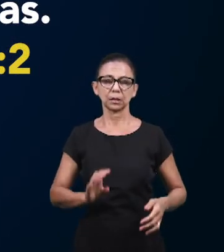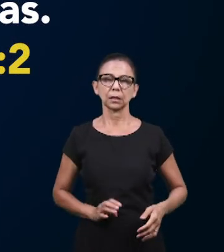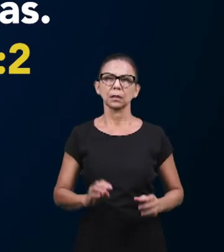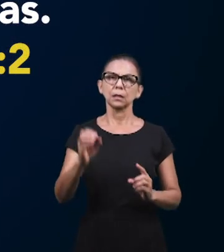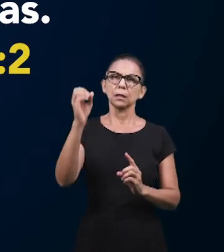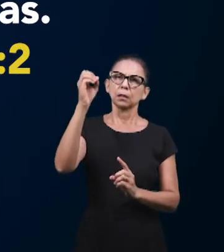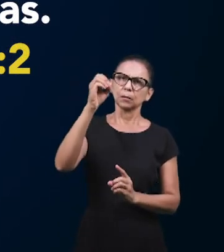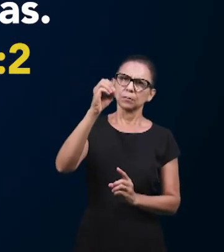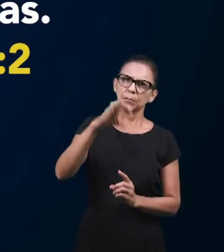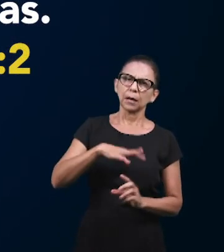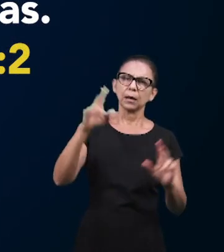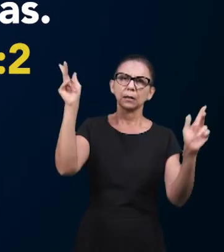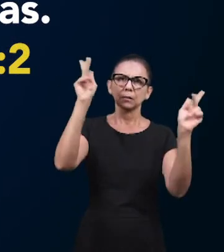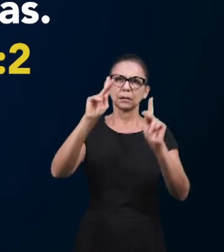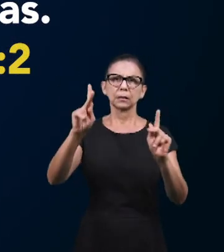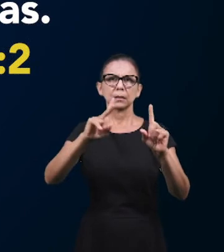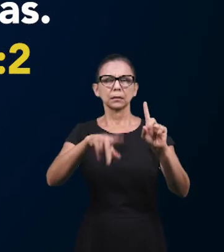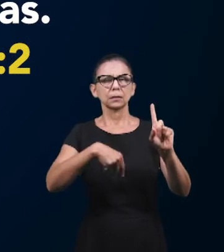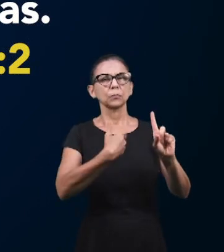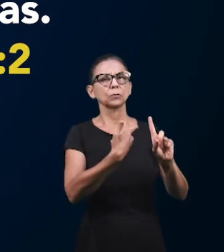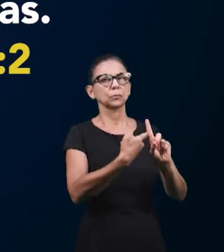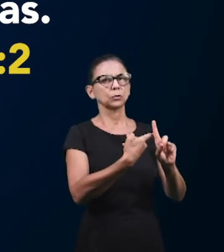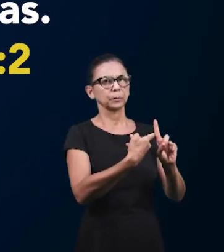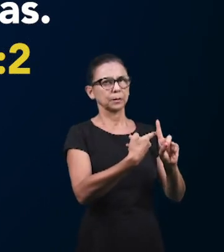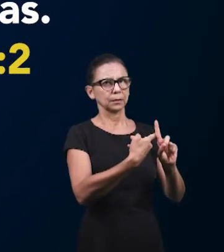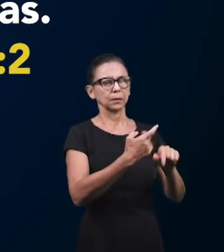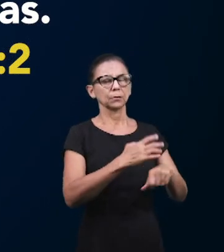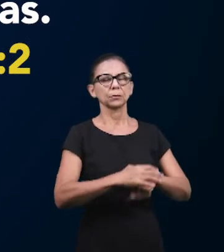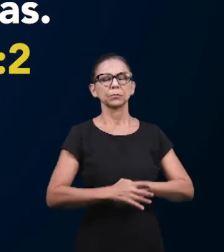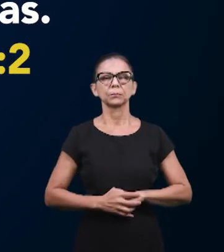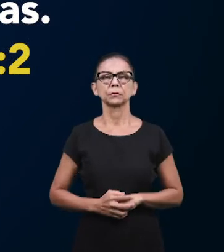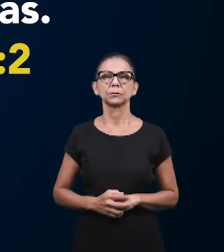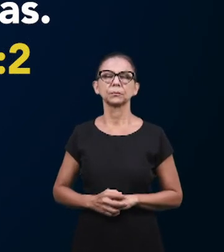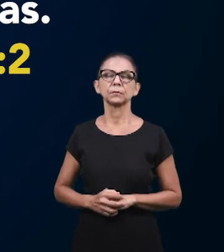sejam multiplicadas. E também encontramos